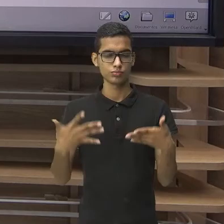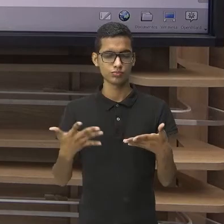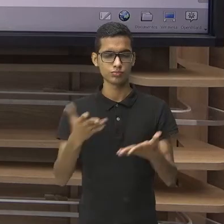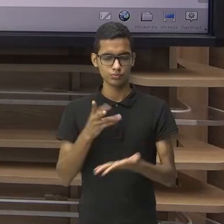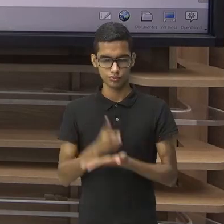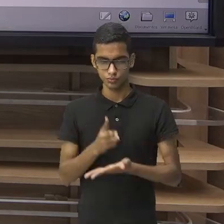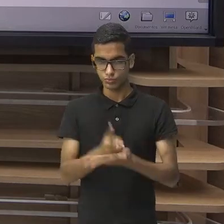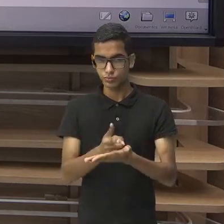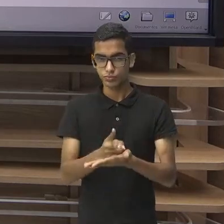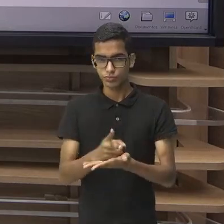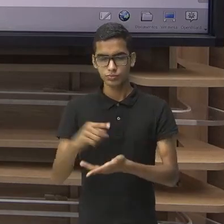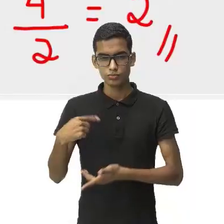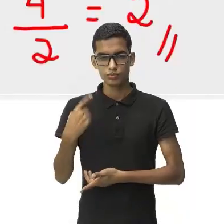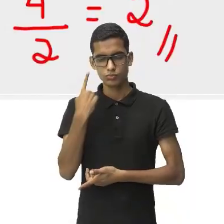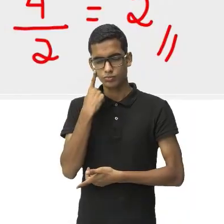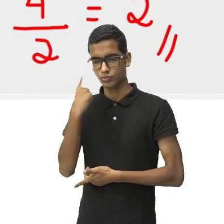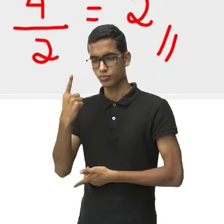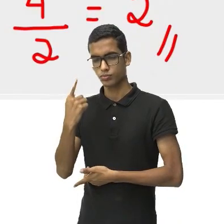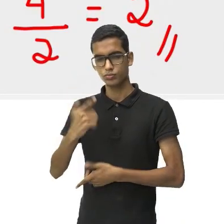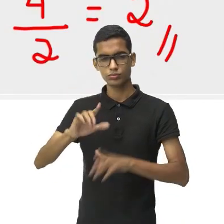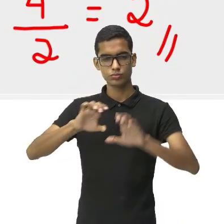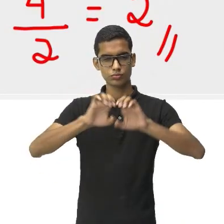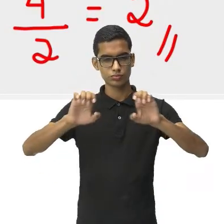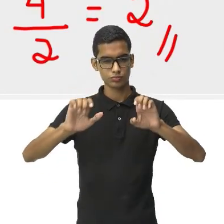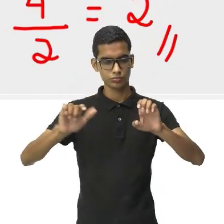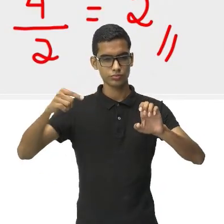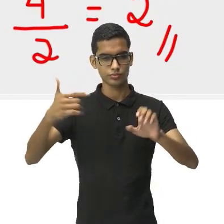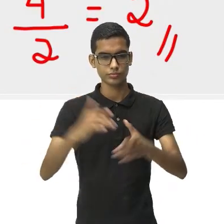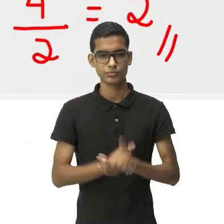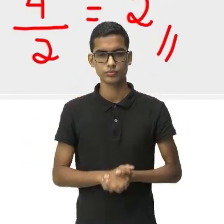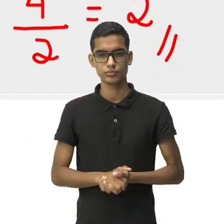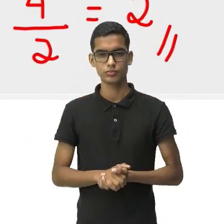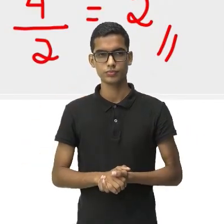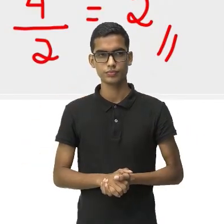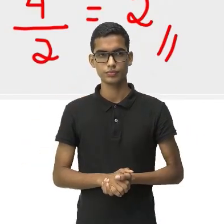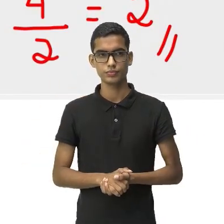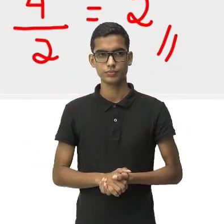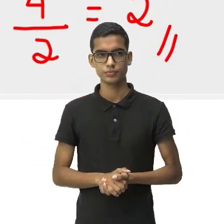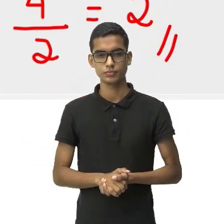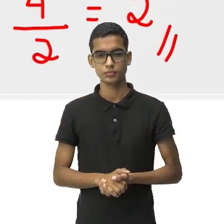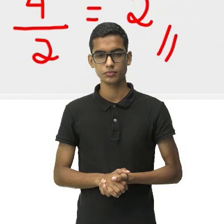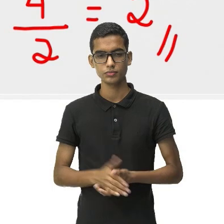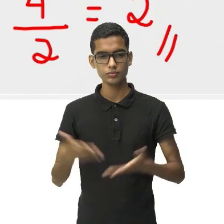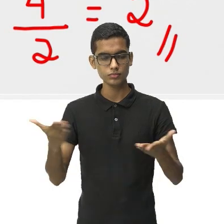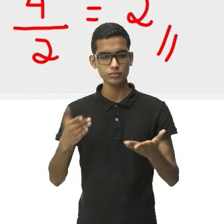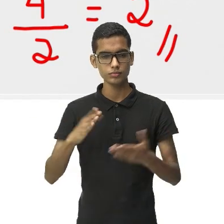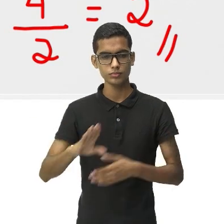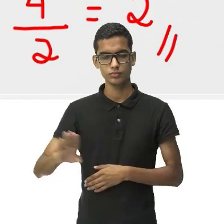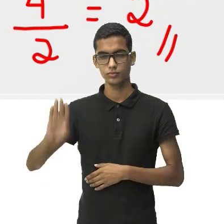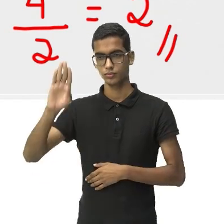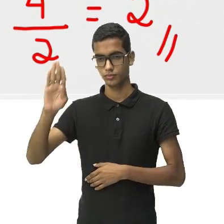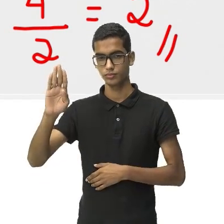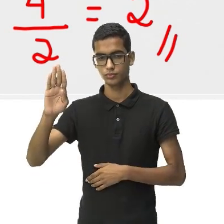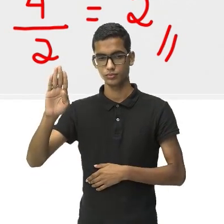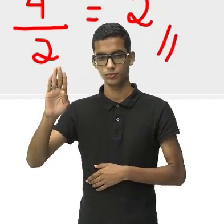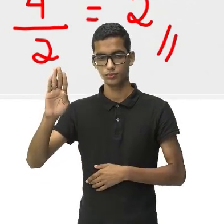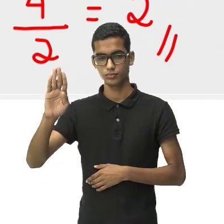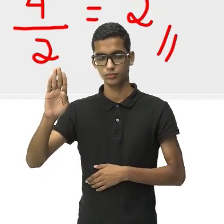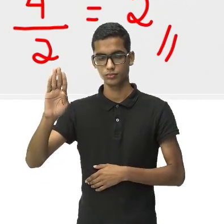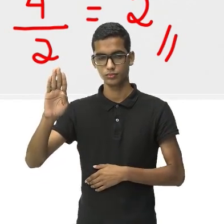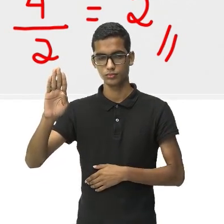ver a próxima equação. Olha só, a próxima equação, que foi a letra B, né? A letra B,